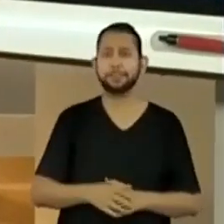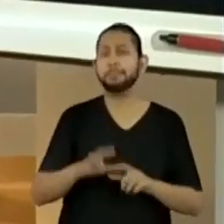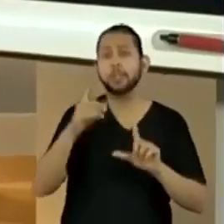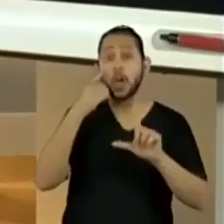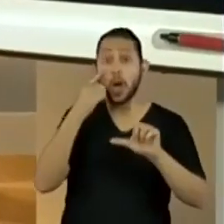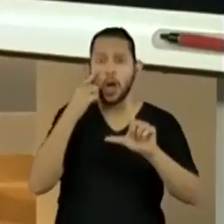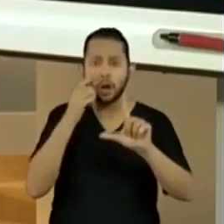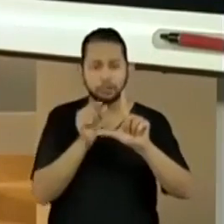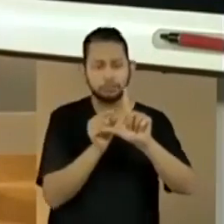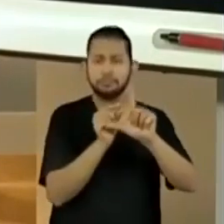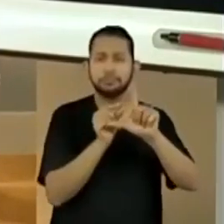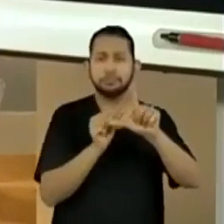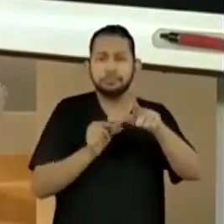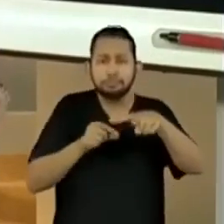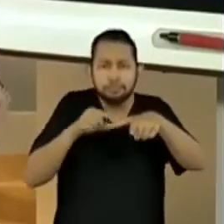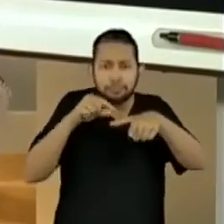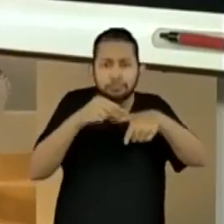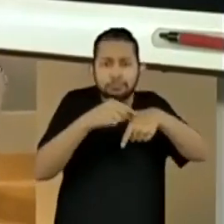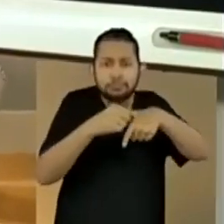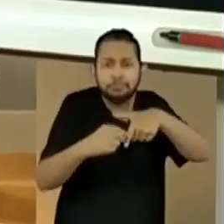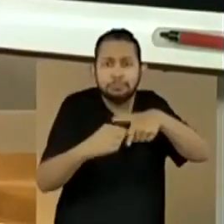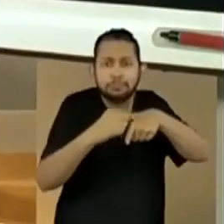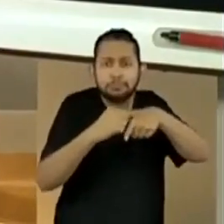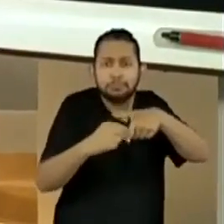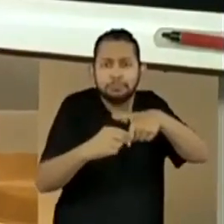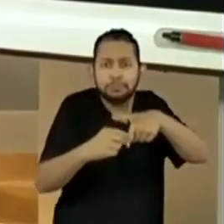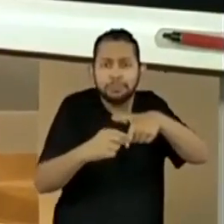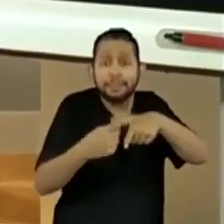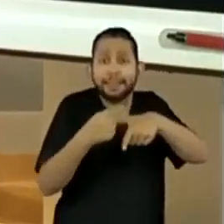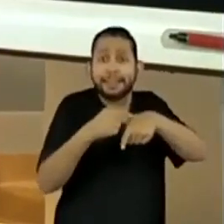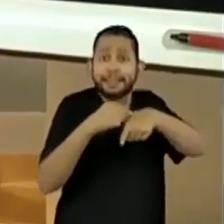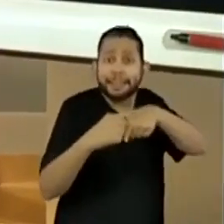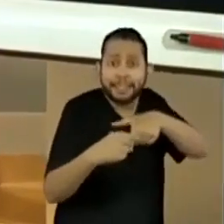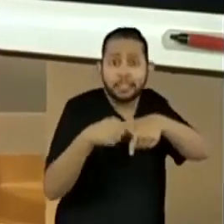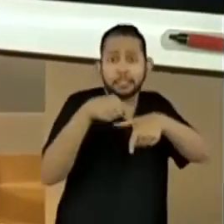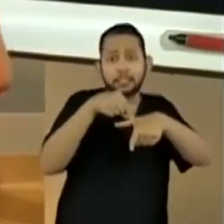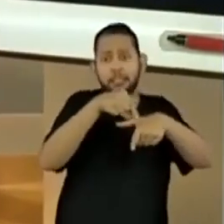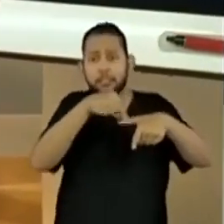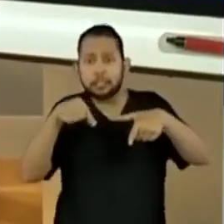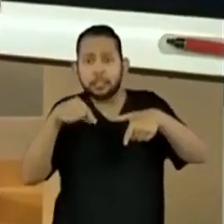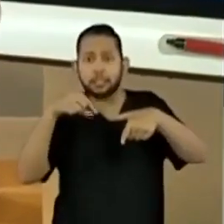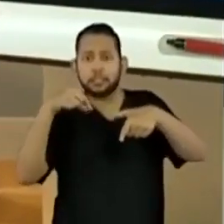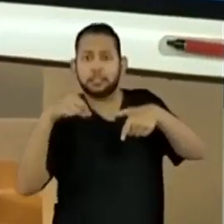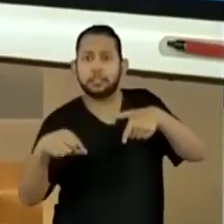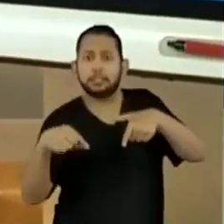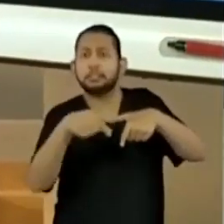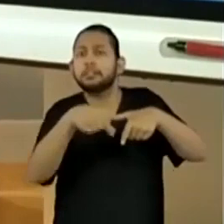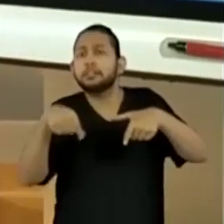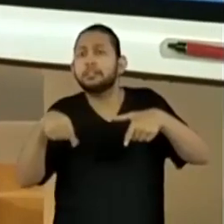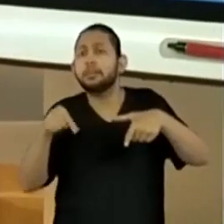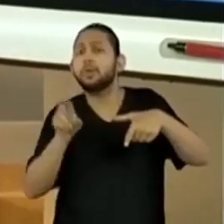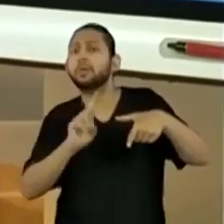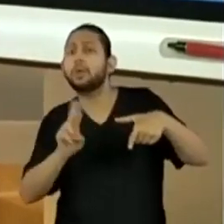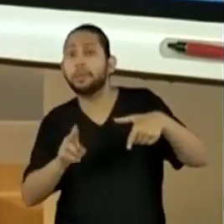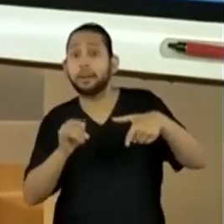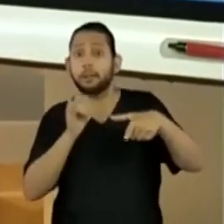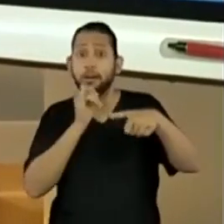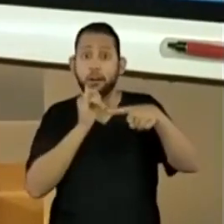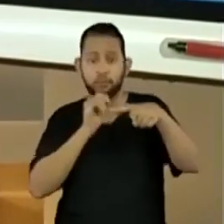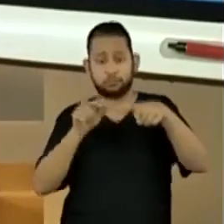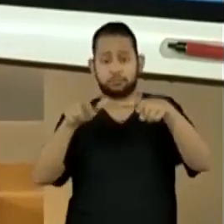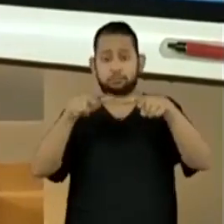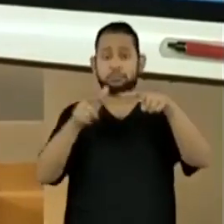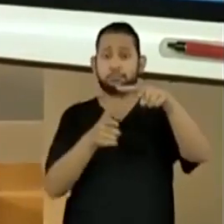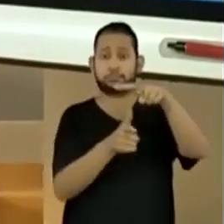costura aqui, mas tem essas linhas que ligam uma face à outra. Então, ligando essa face aqui